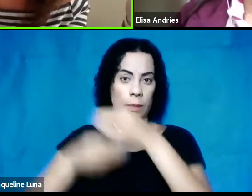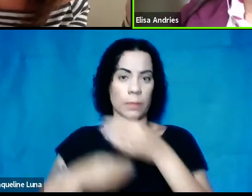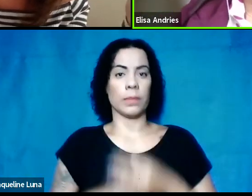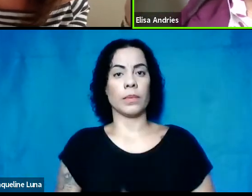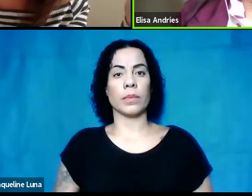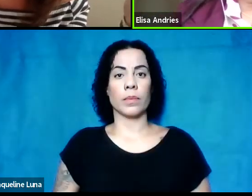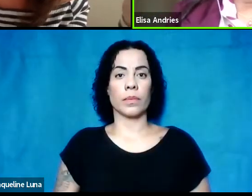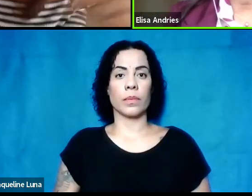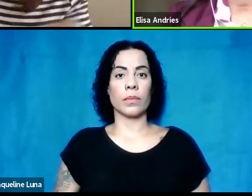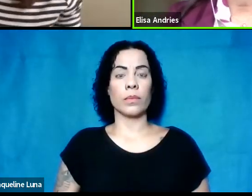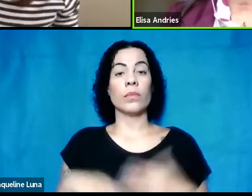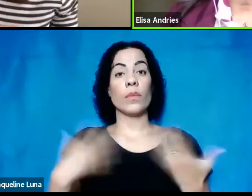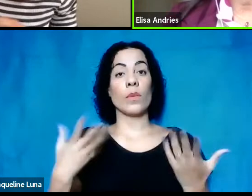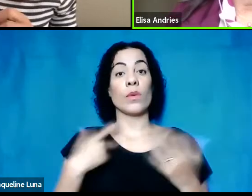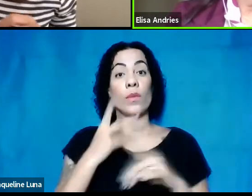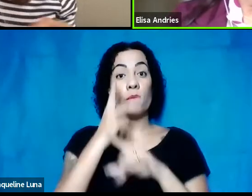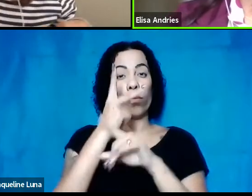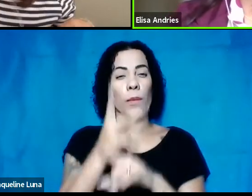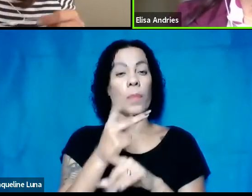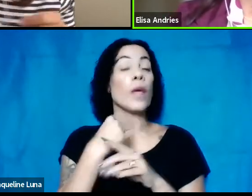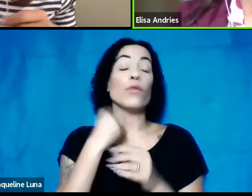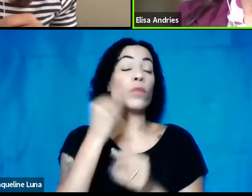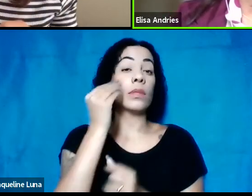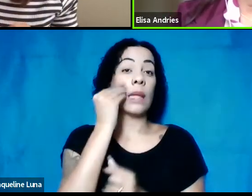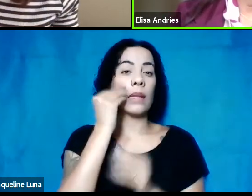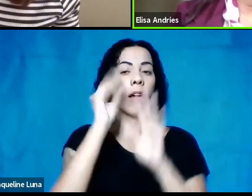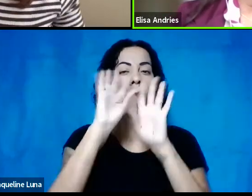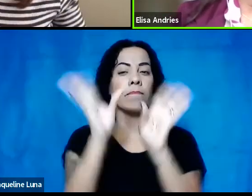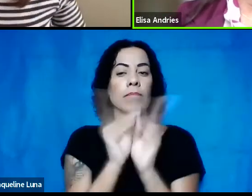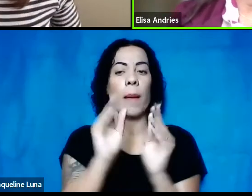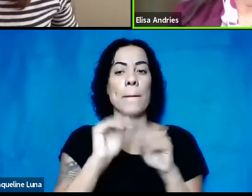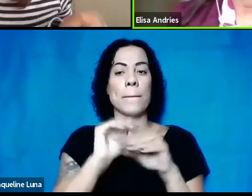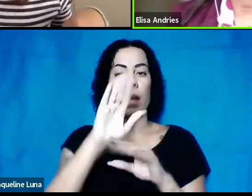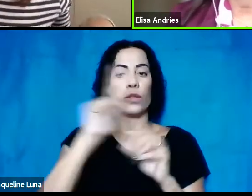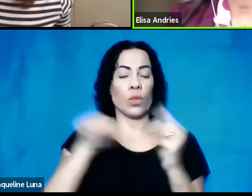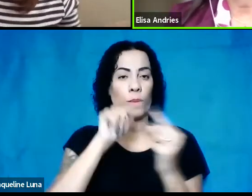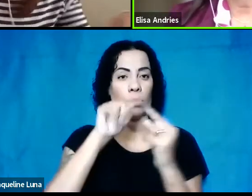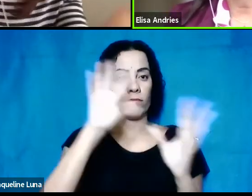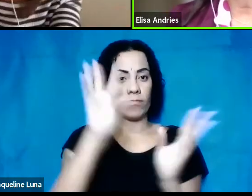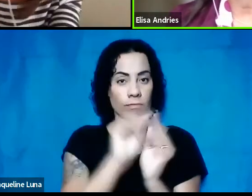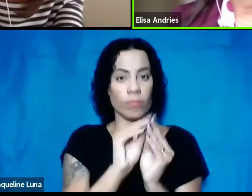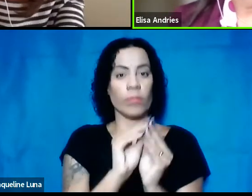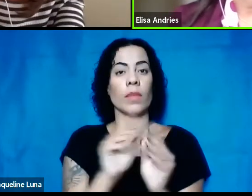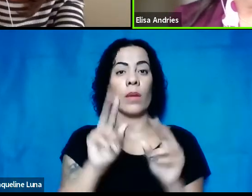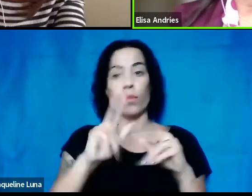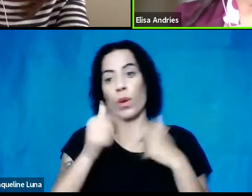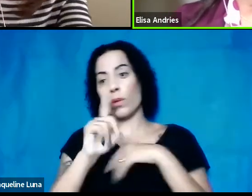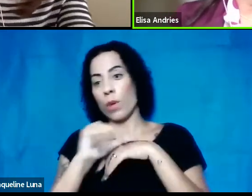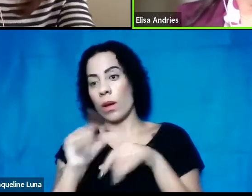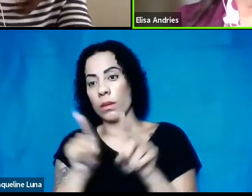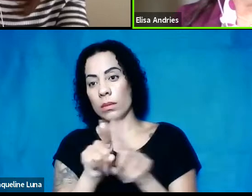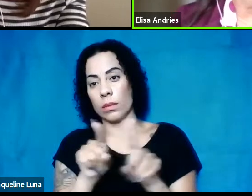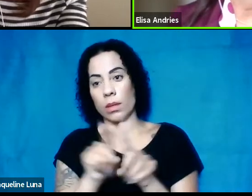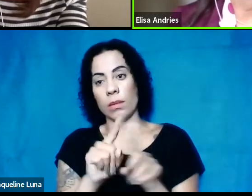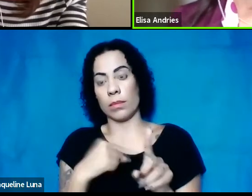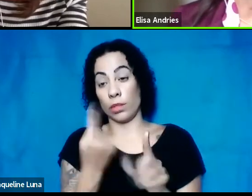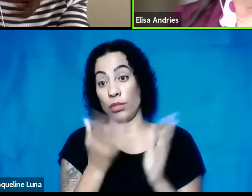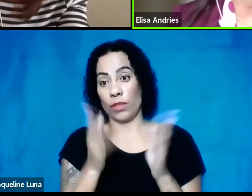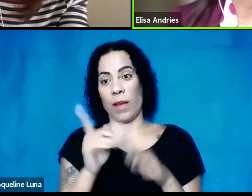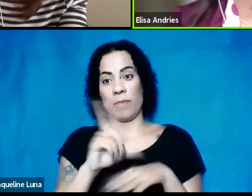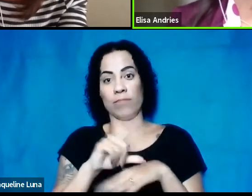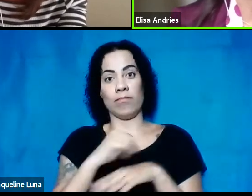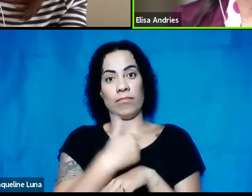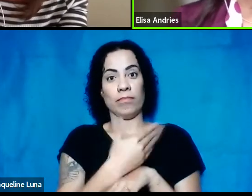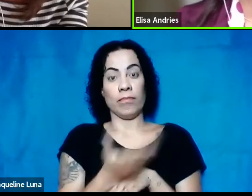Bom, gente, vou procurar, então, ser bem objetiva, né? Até pelo horário que a gente já está.